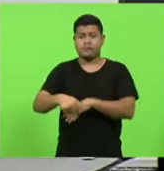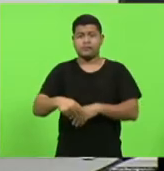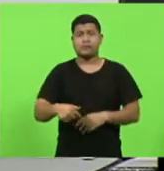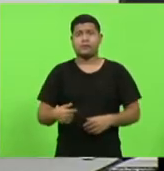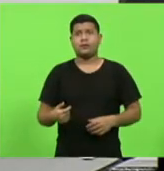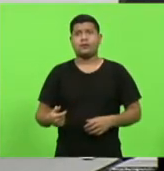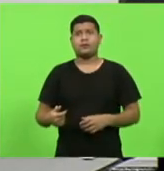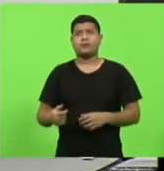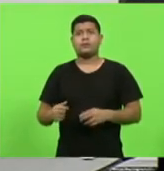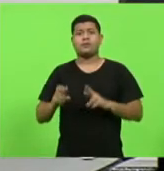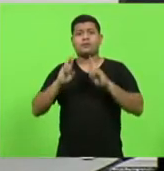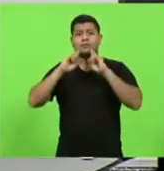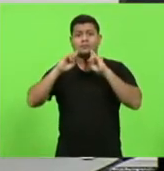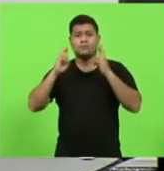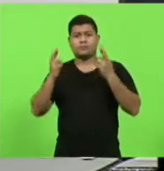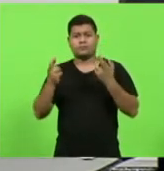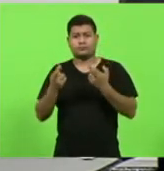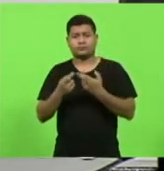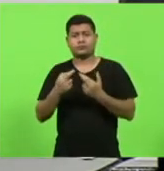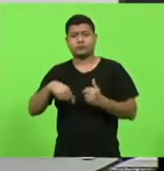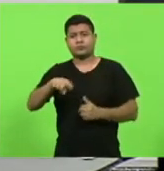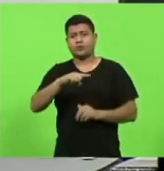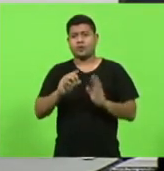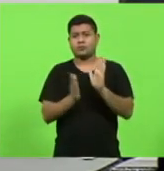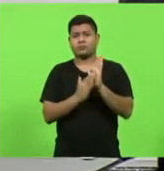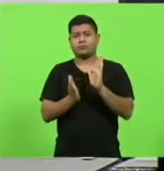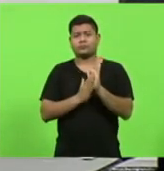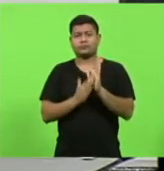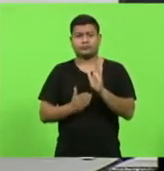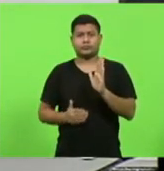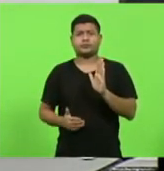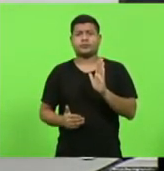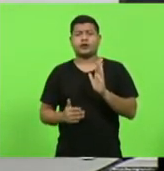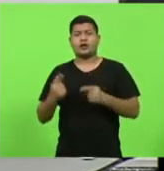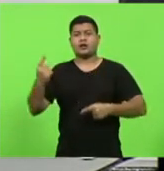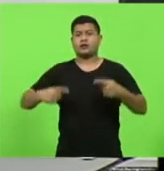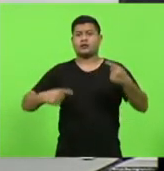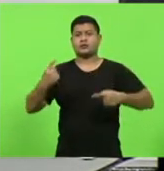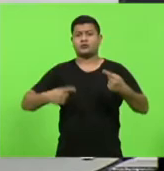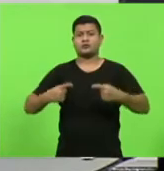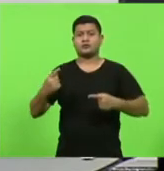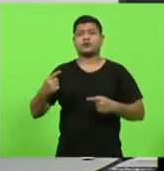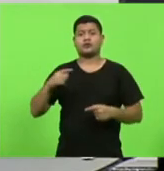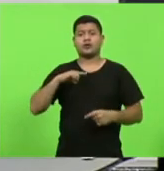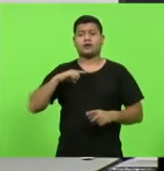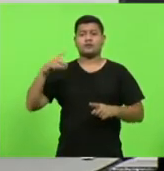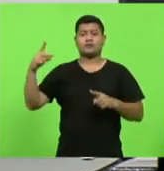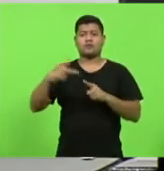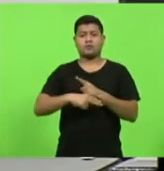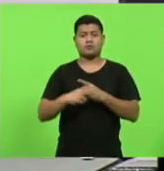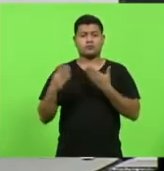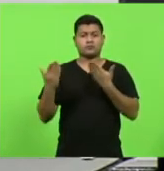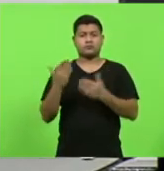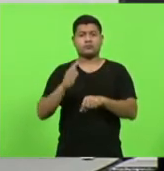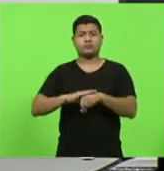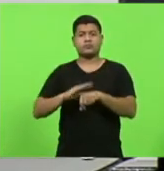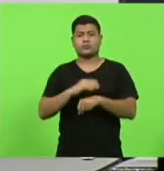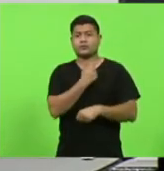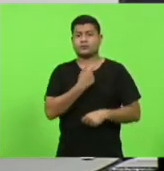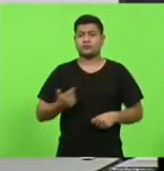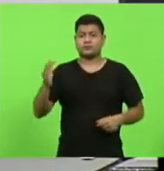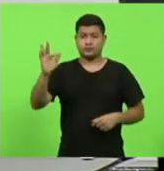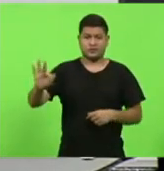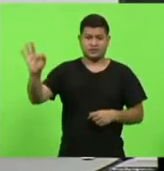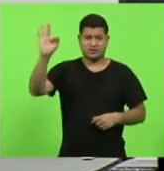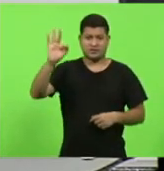na audiência que a gente propôs para discutir esses cortes do governo federal, seja quem teve a